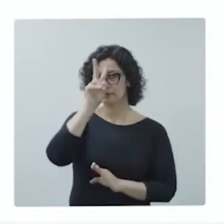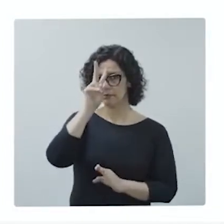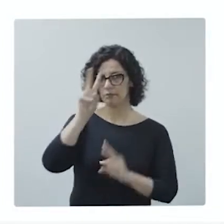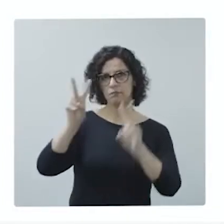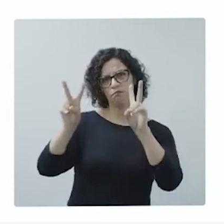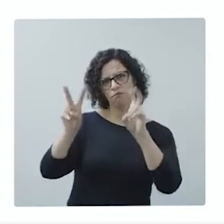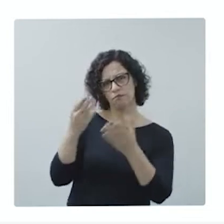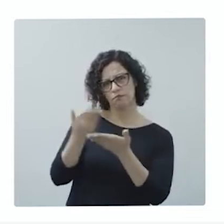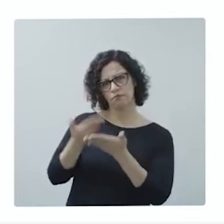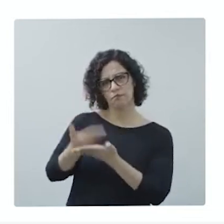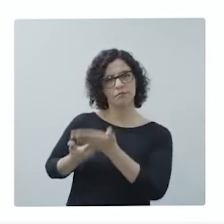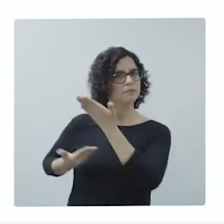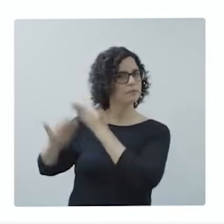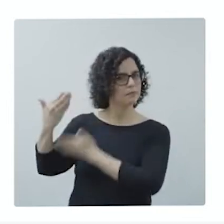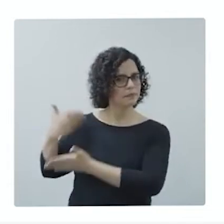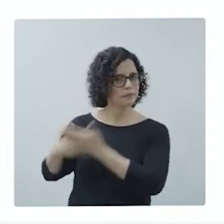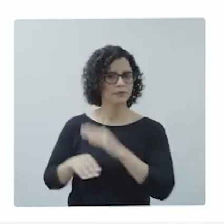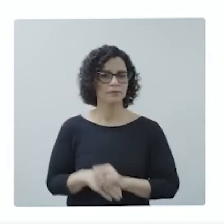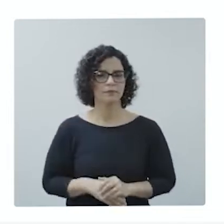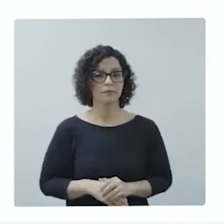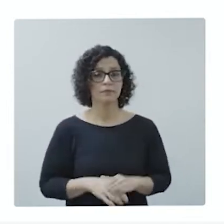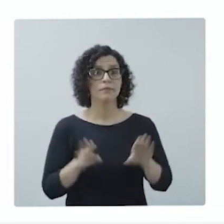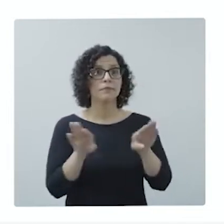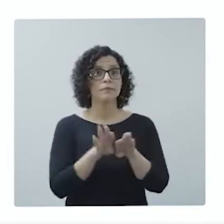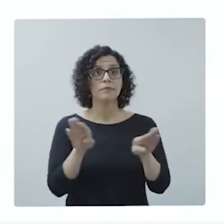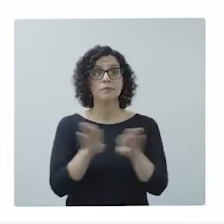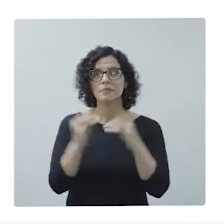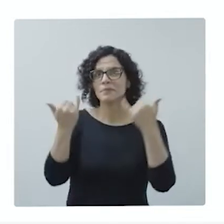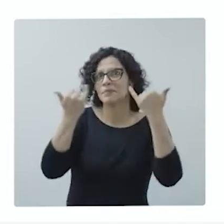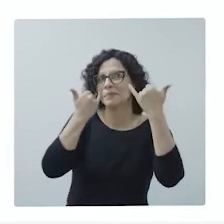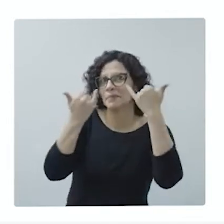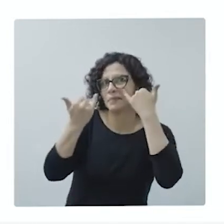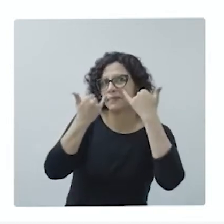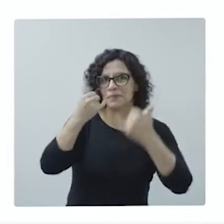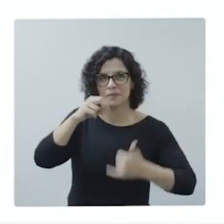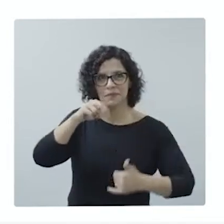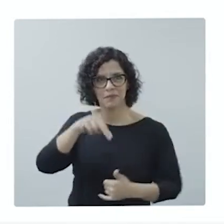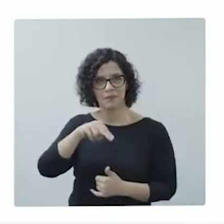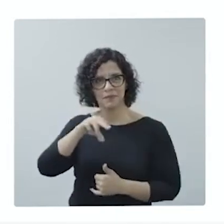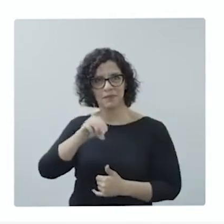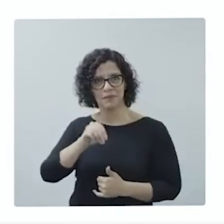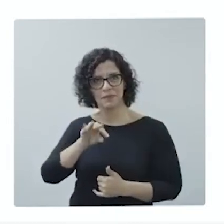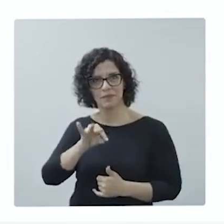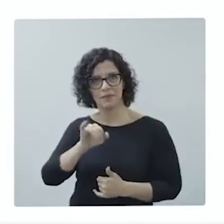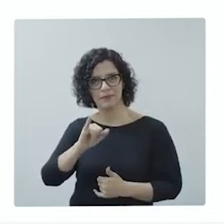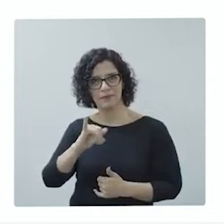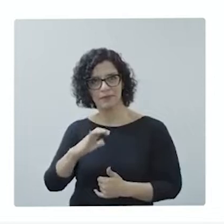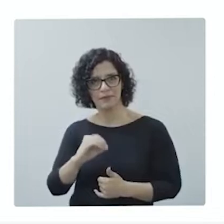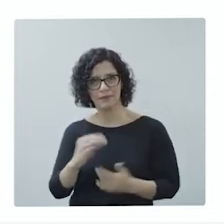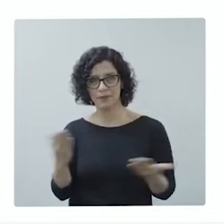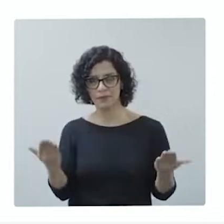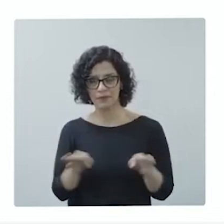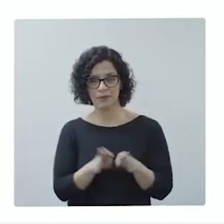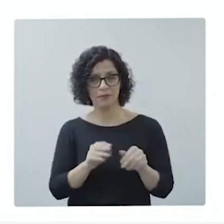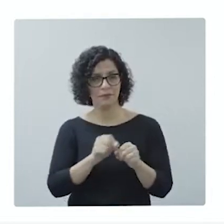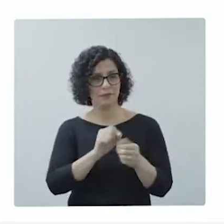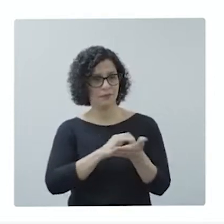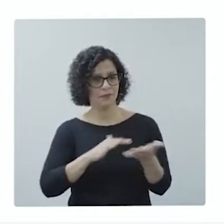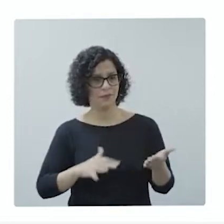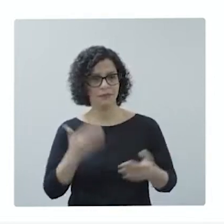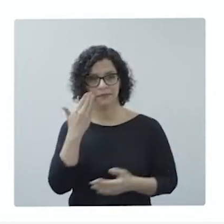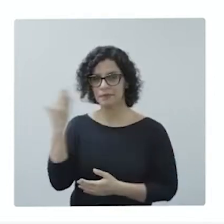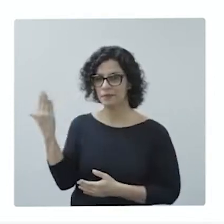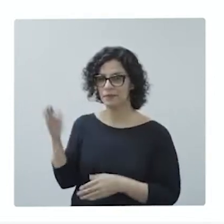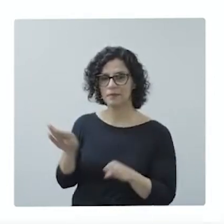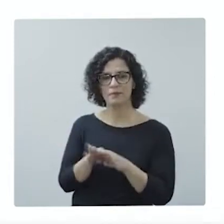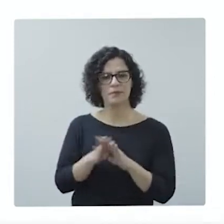recordar a aula anterior. Nós vamos ter uma notícia hoje. Vamos fazer atividades.